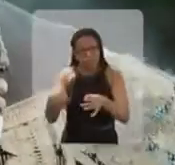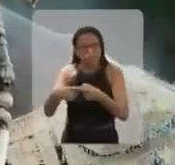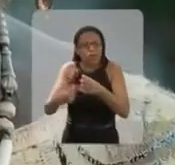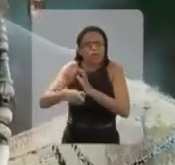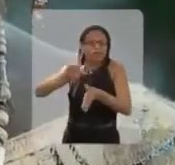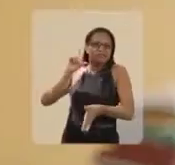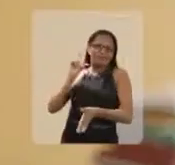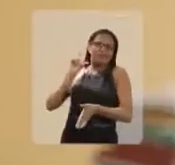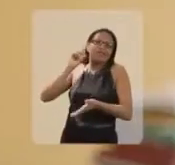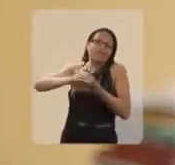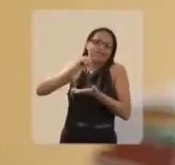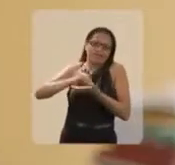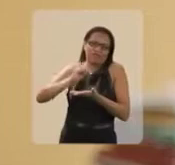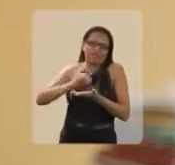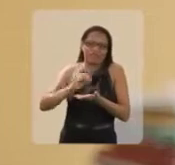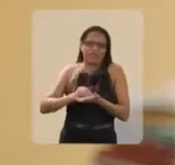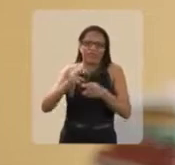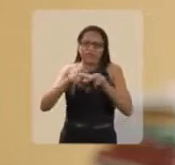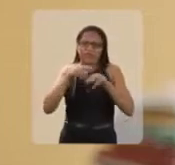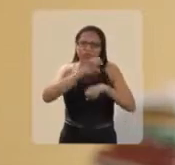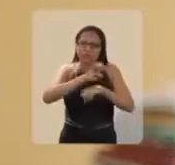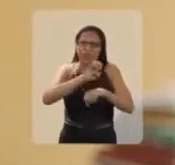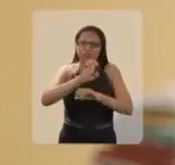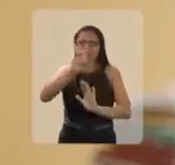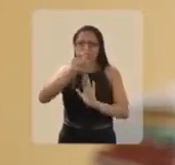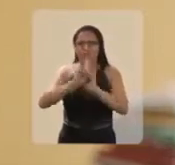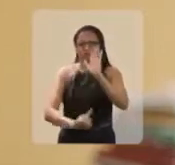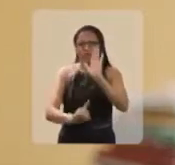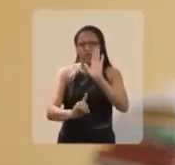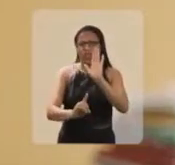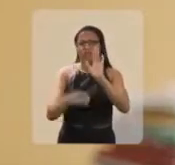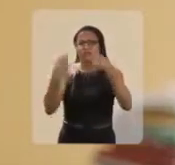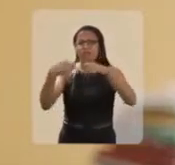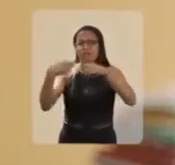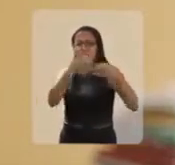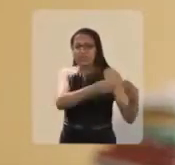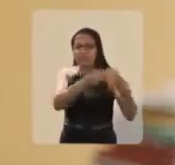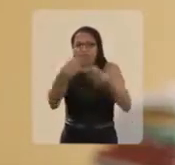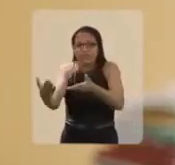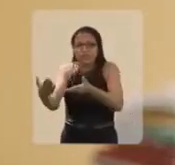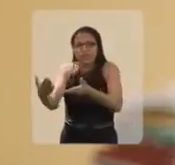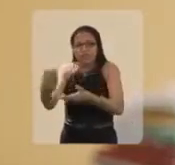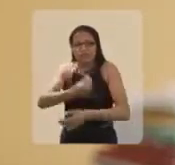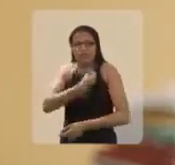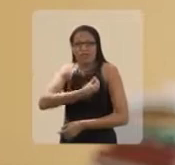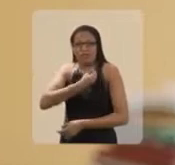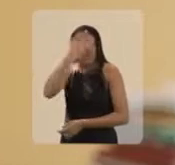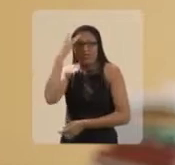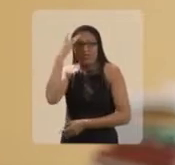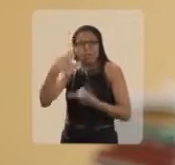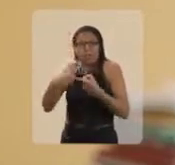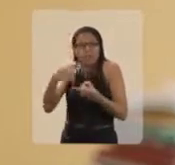da sociedade. É através do Estado que os direitos devem ser transferidos do papel para a vida, é através das